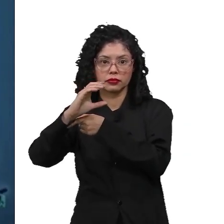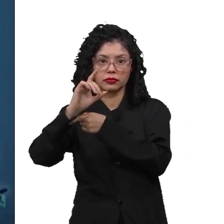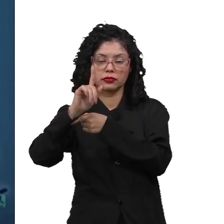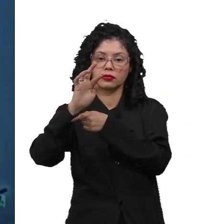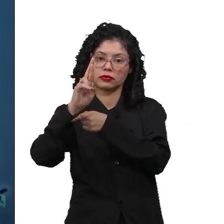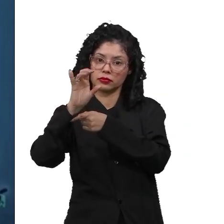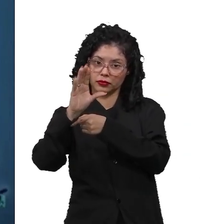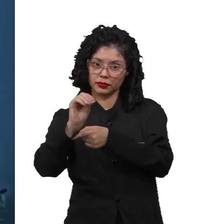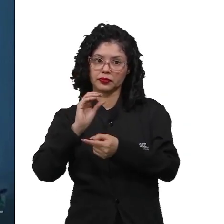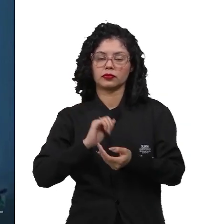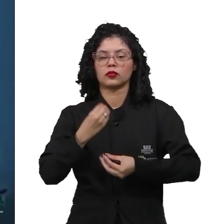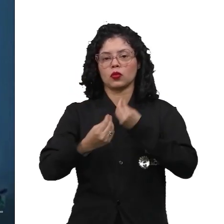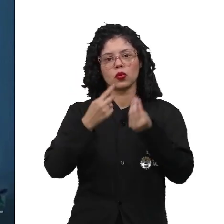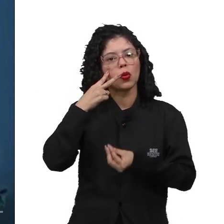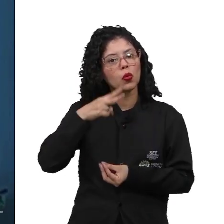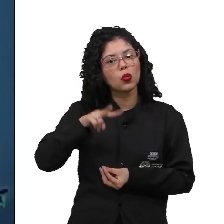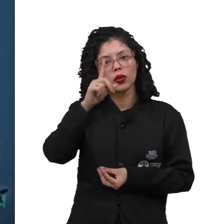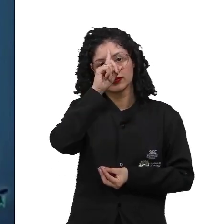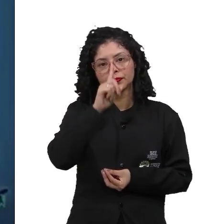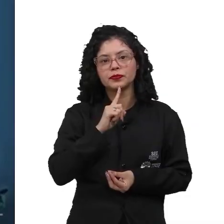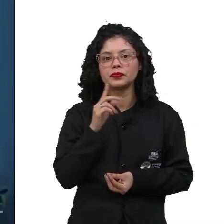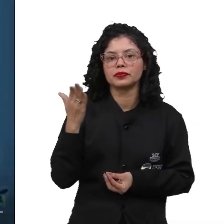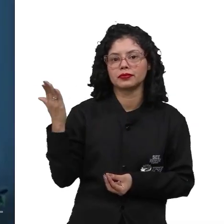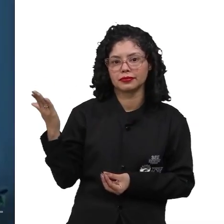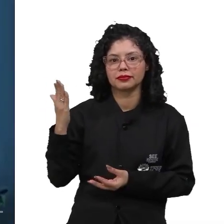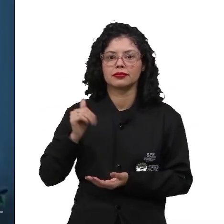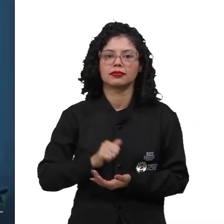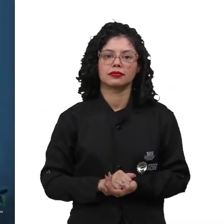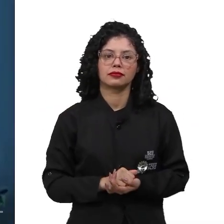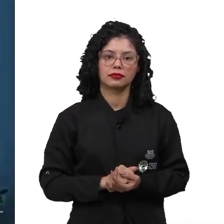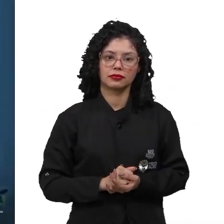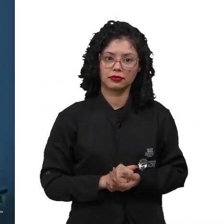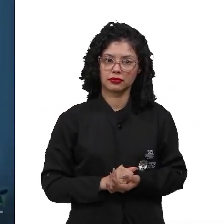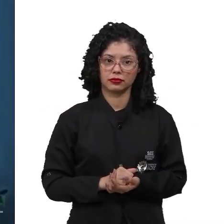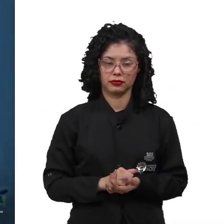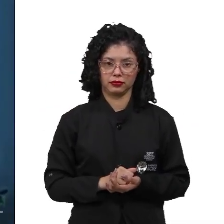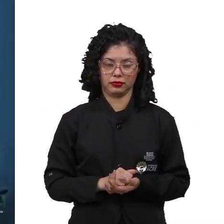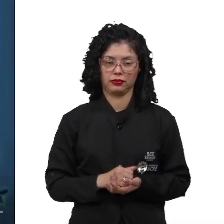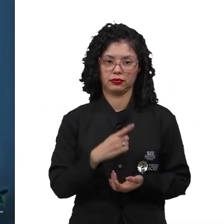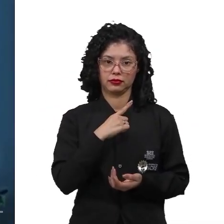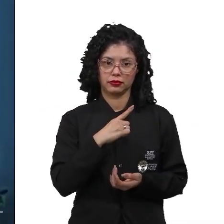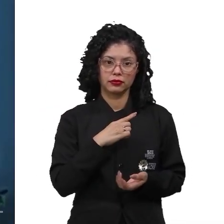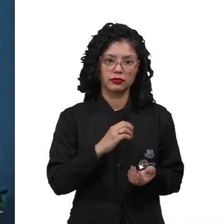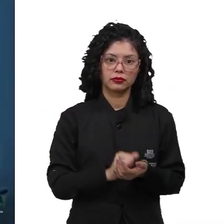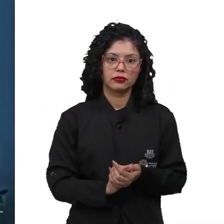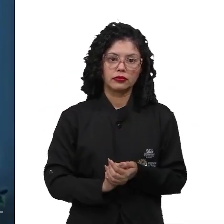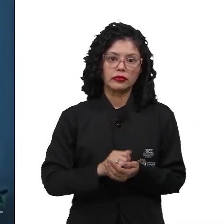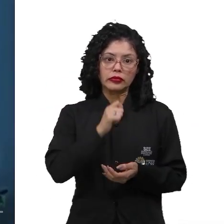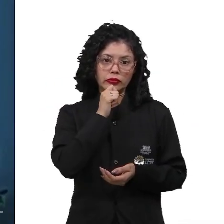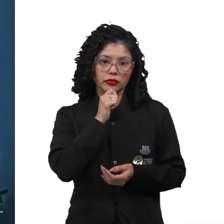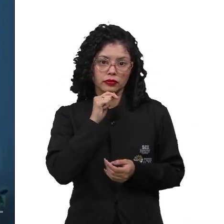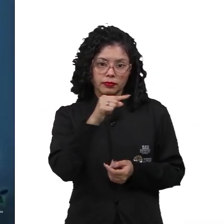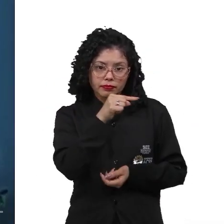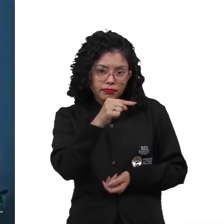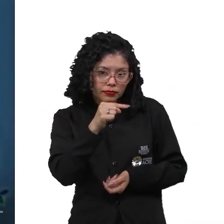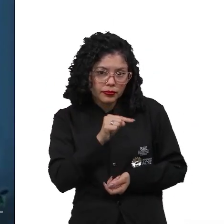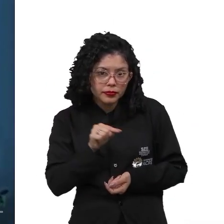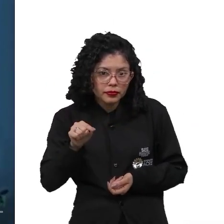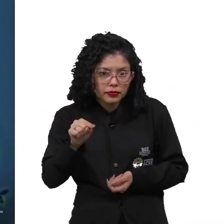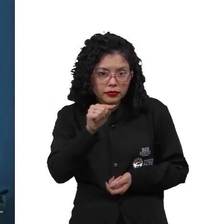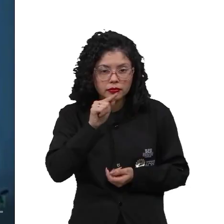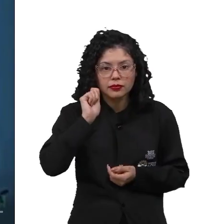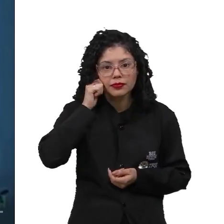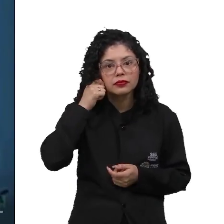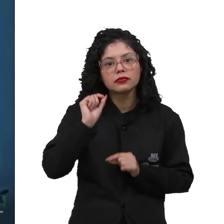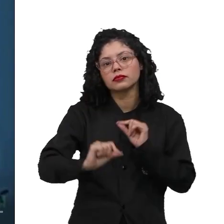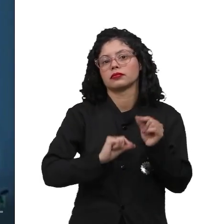macrófago, né? Então, como vocês podem já ver aqui no videozinho, ó, tá vendo aqui, ó, isso daqui é um macrófago. Esses pontinhos aqui, ó, pretos,